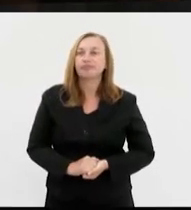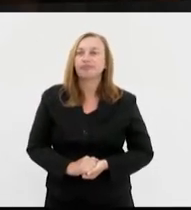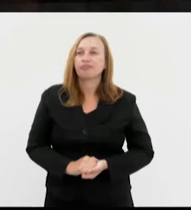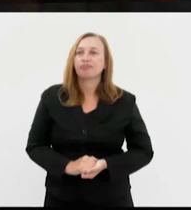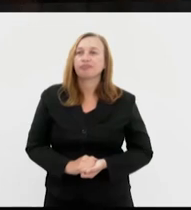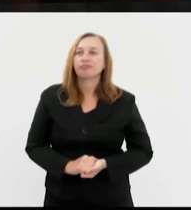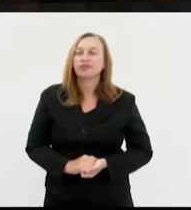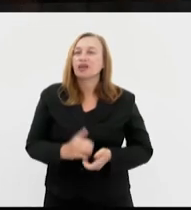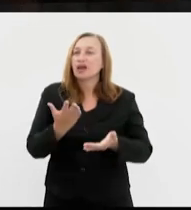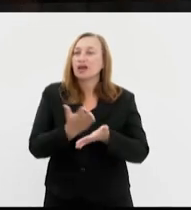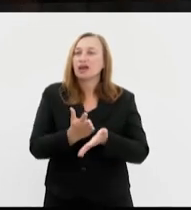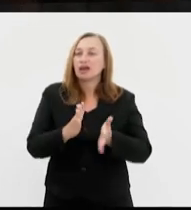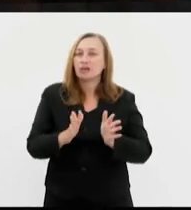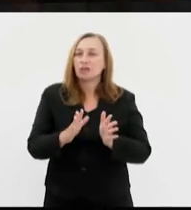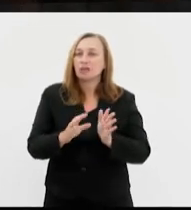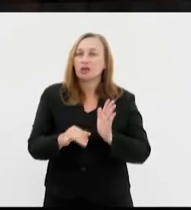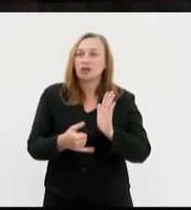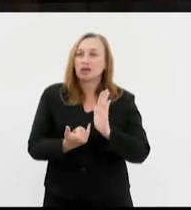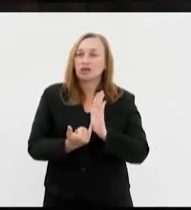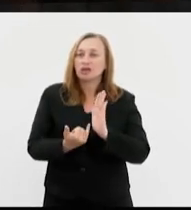acaba com o ICMS